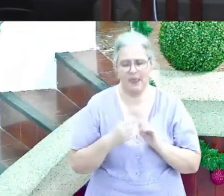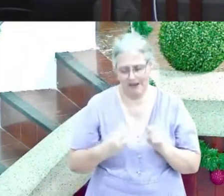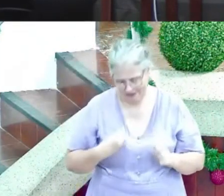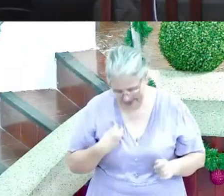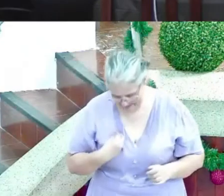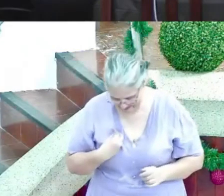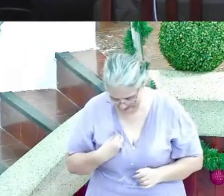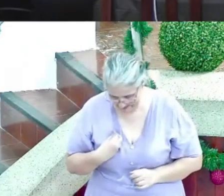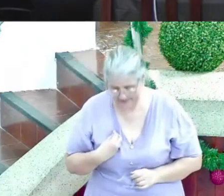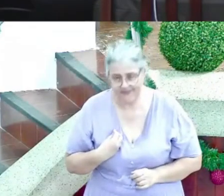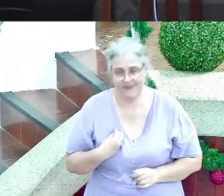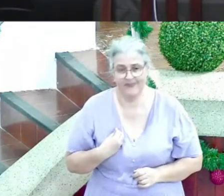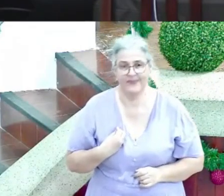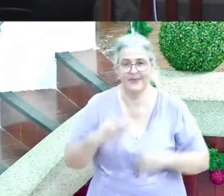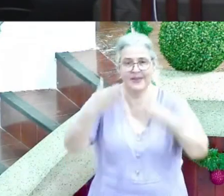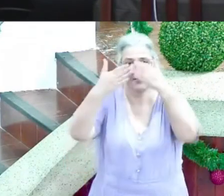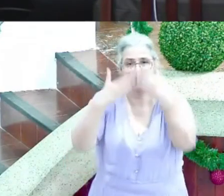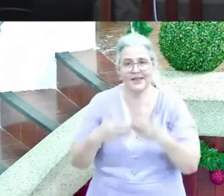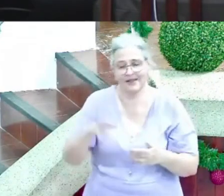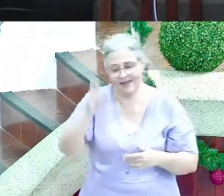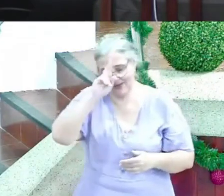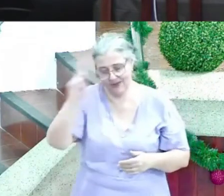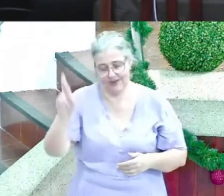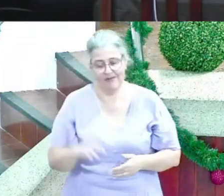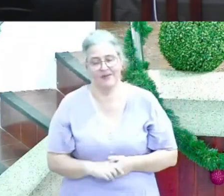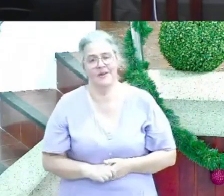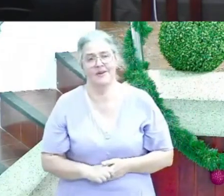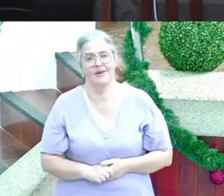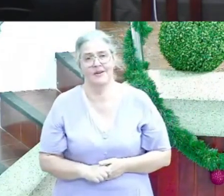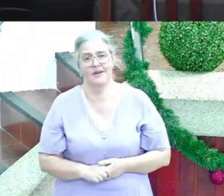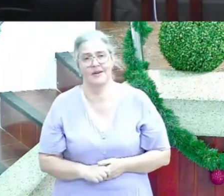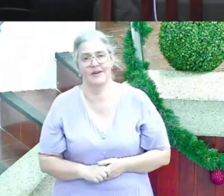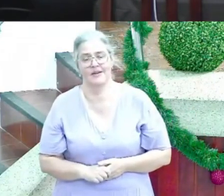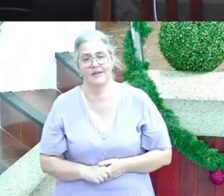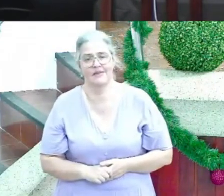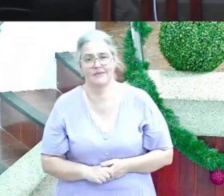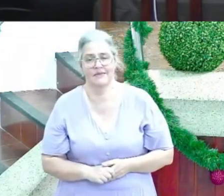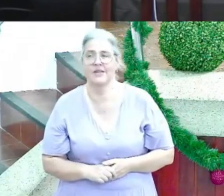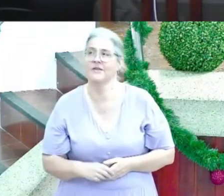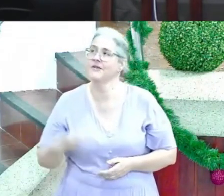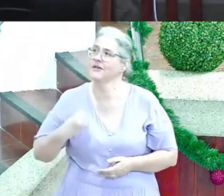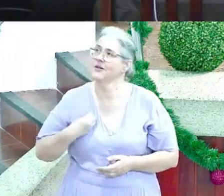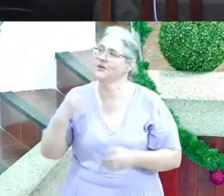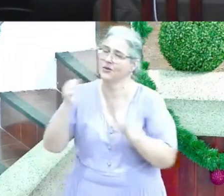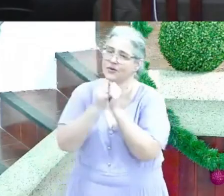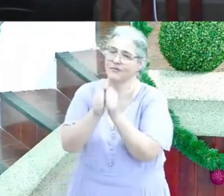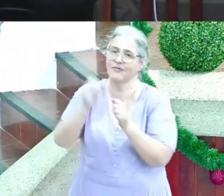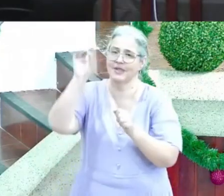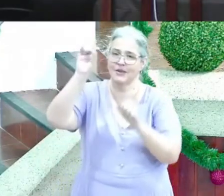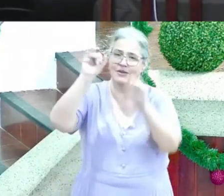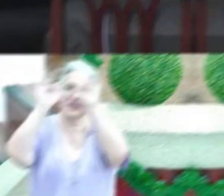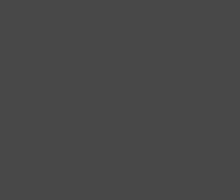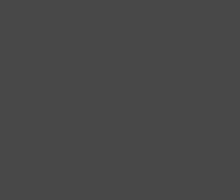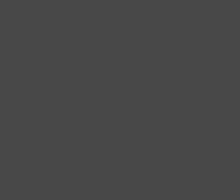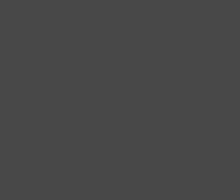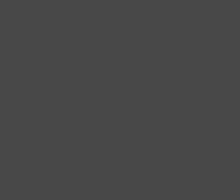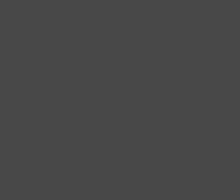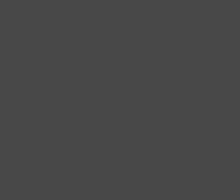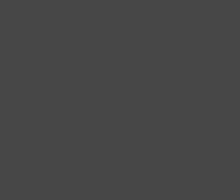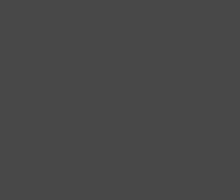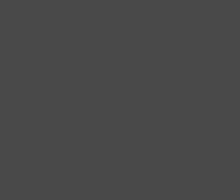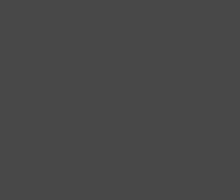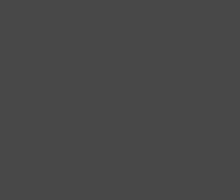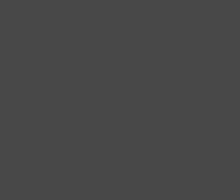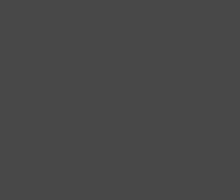viver na presença do Senhor. Ele é Deus conosco. Que Deus nos abençoe.